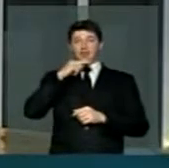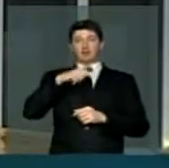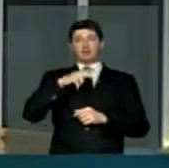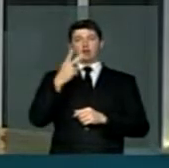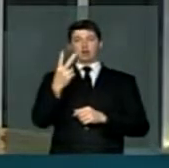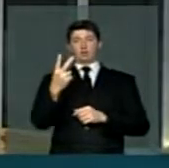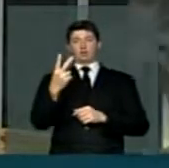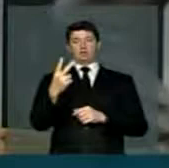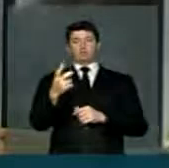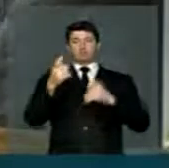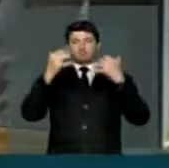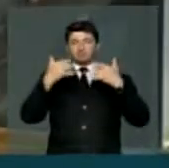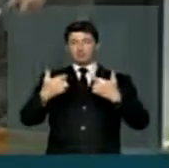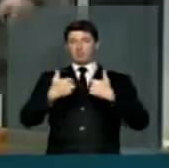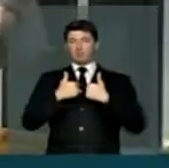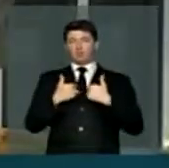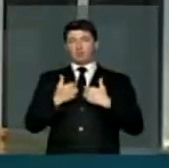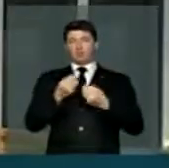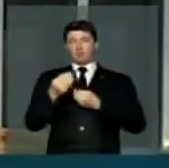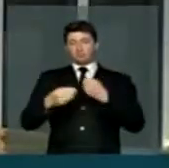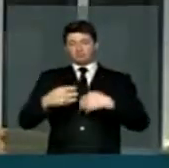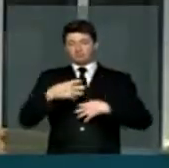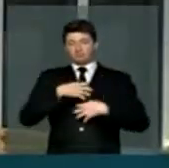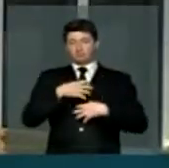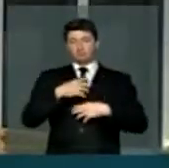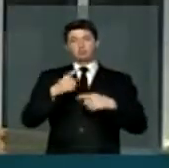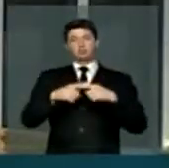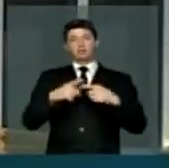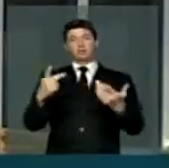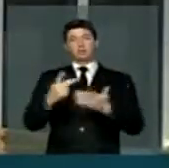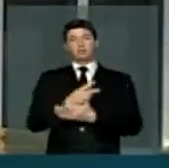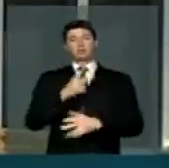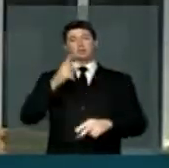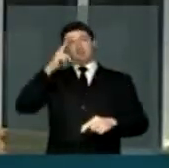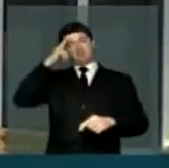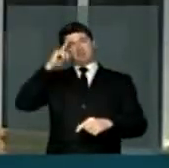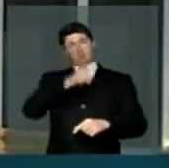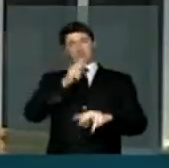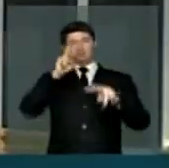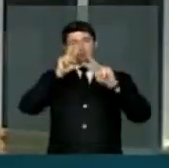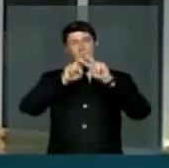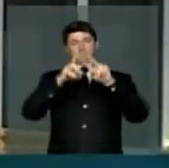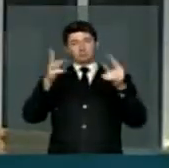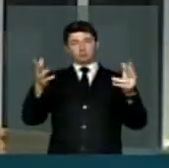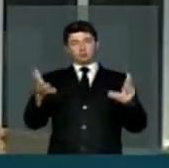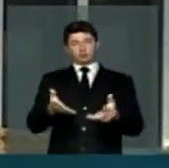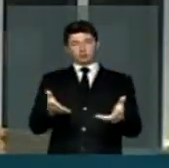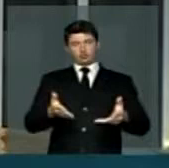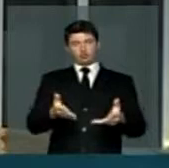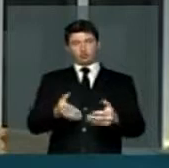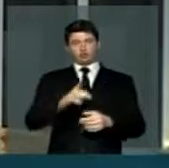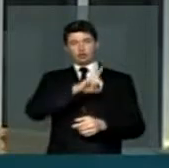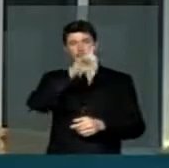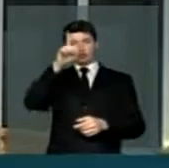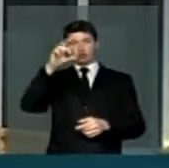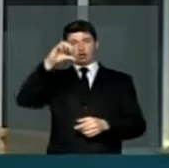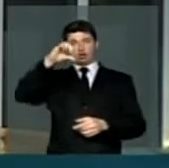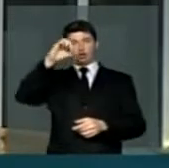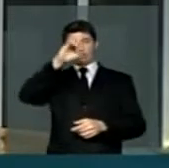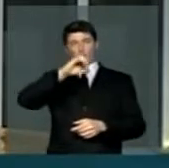netos, explicou-me como estava se sentindo em relação à condenação que hoje, dia 9 de outubro, foi